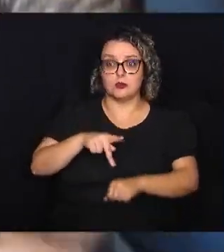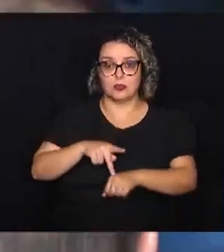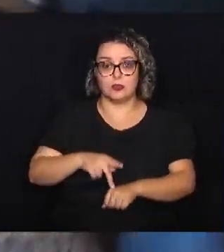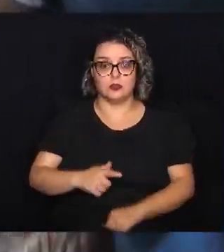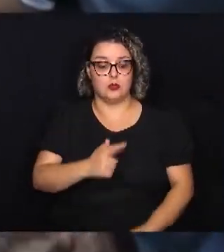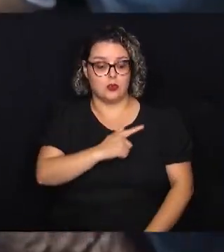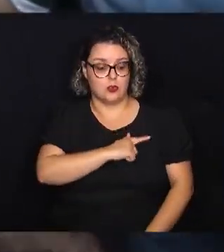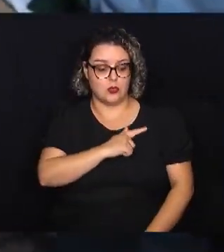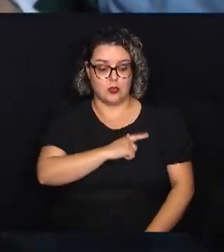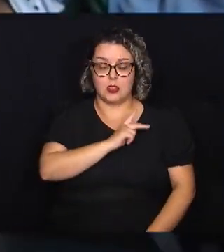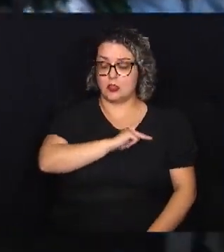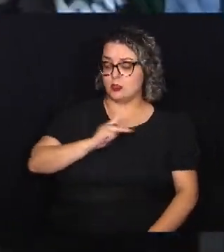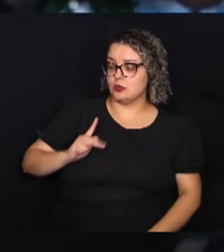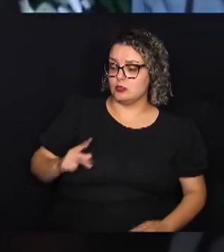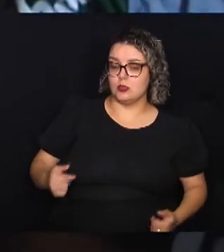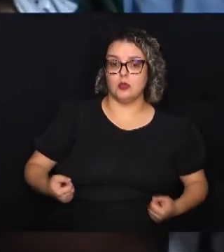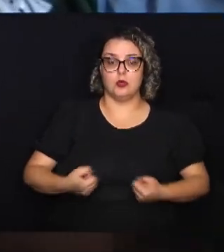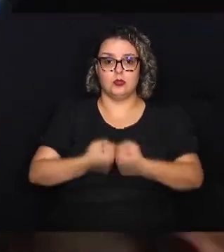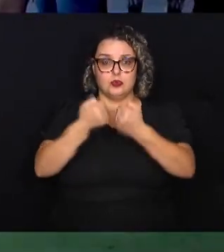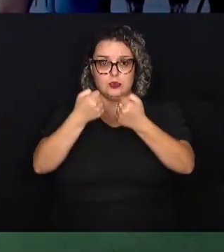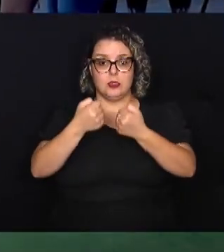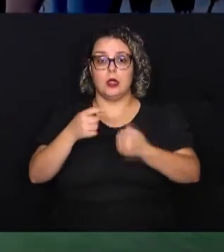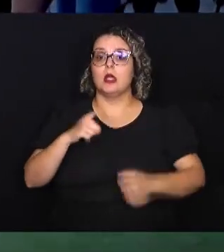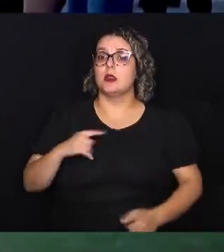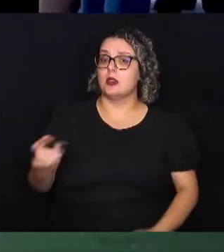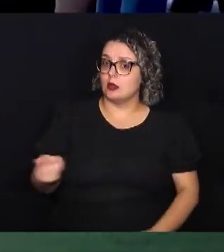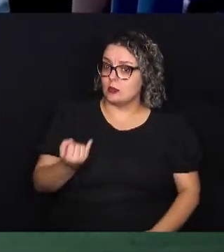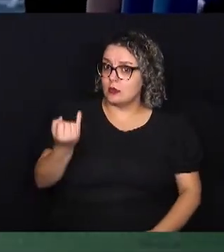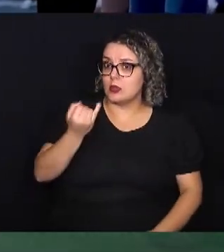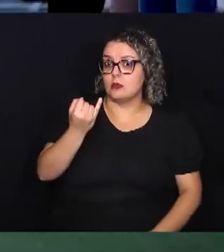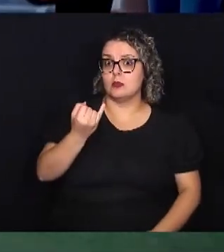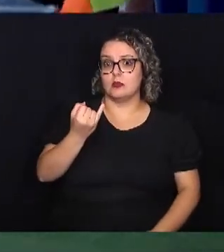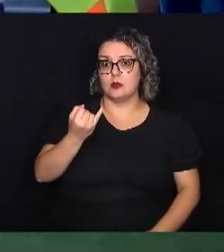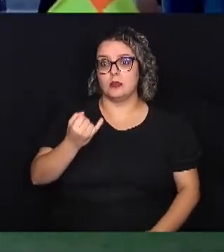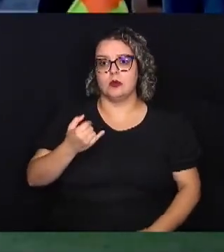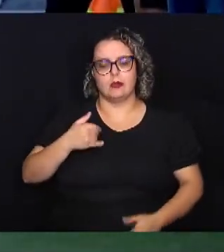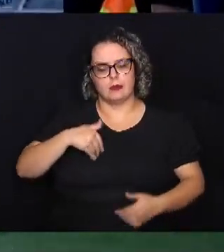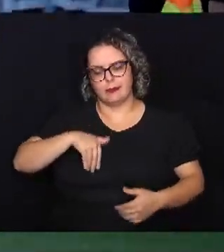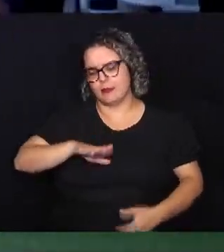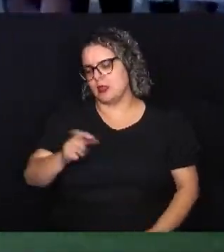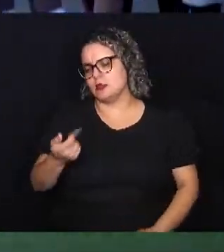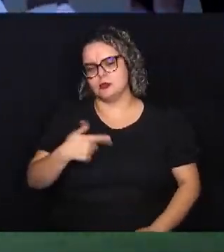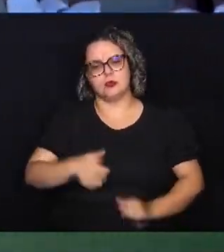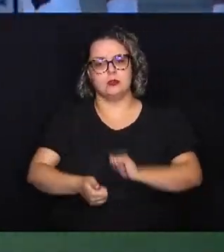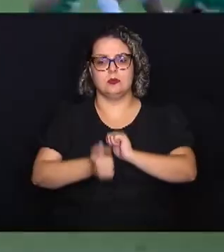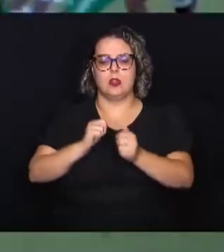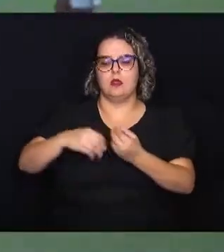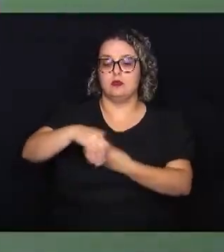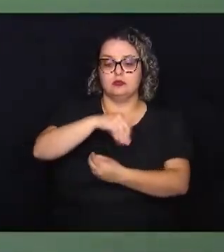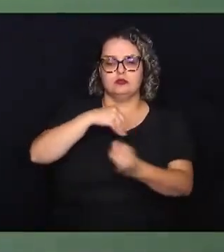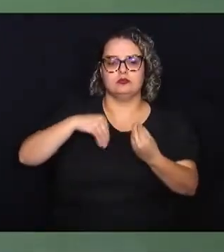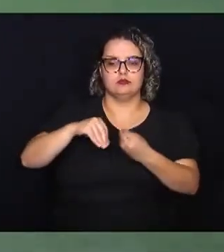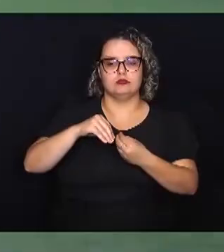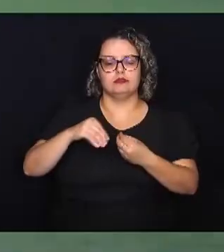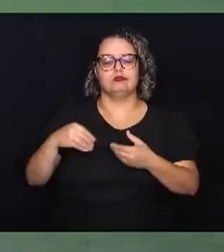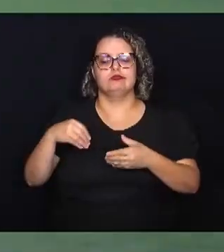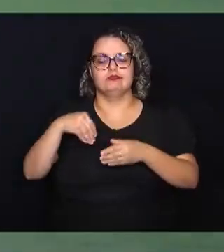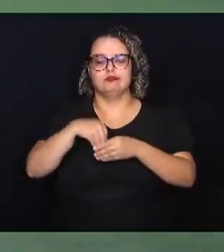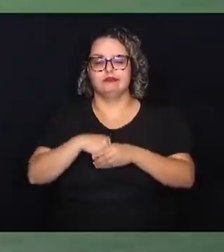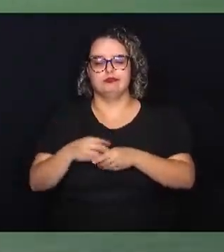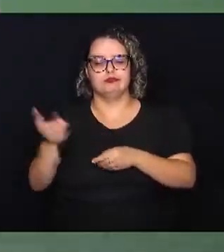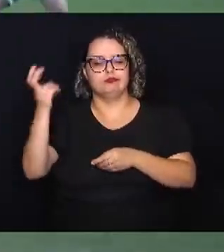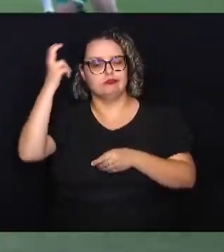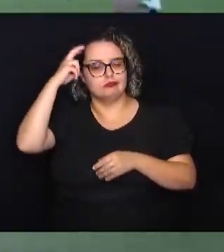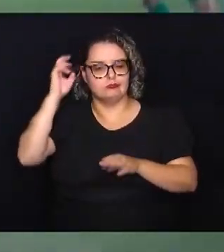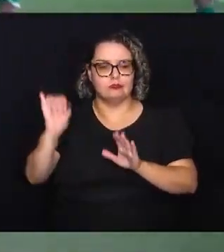entre Ponte Preta e Guarani têm uma importância que transcende o esporte e se mistura ao DNA cultural,